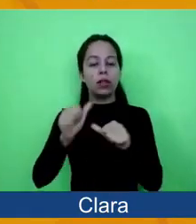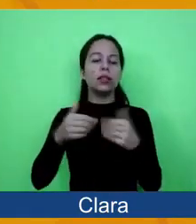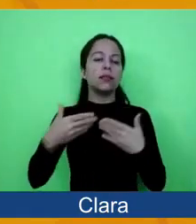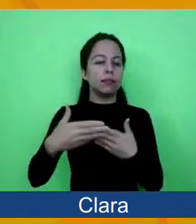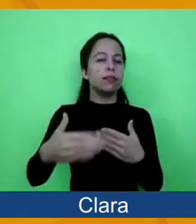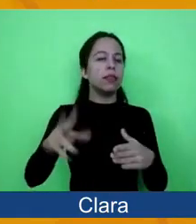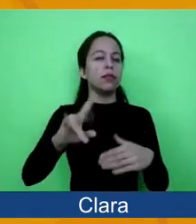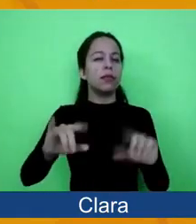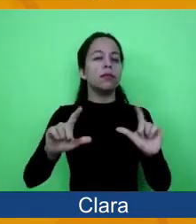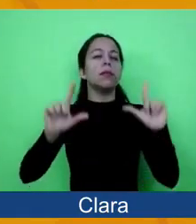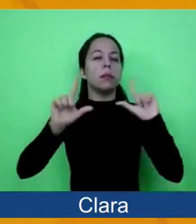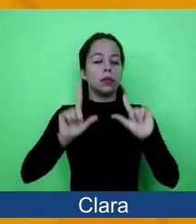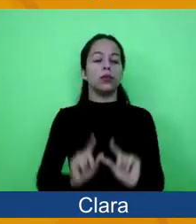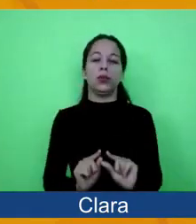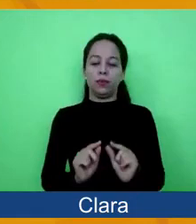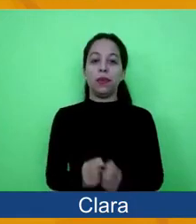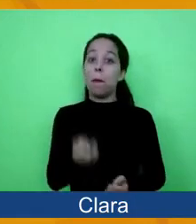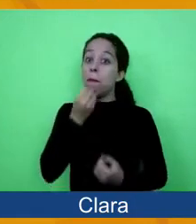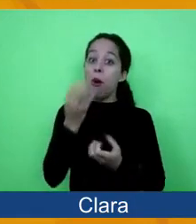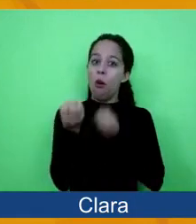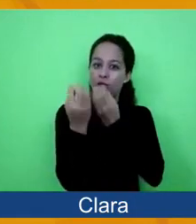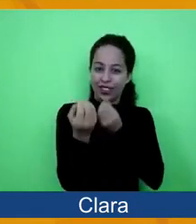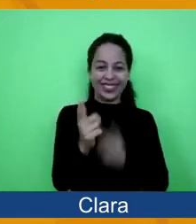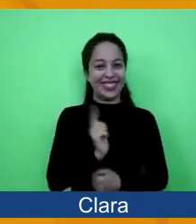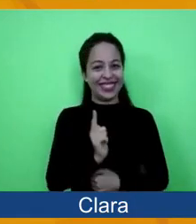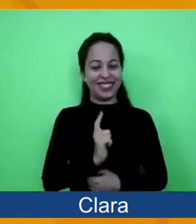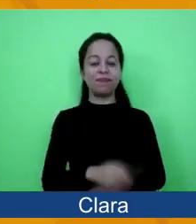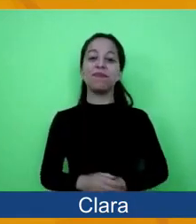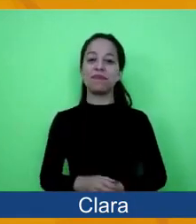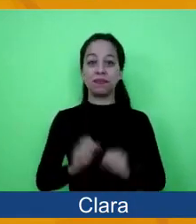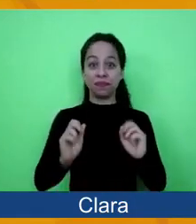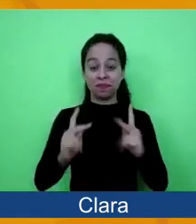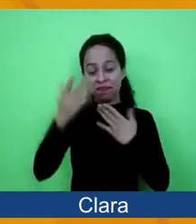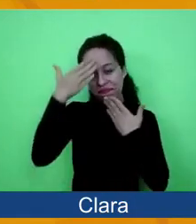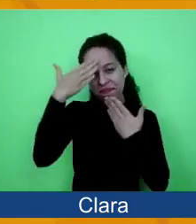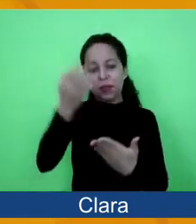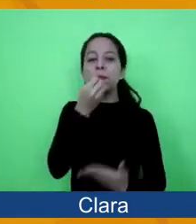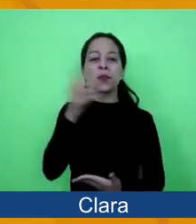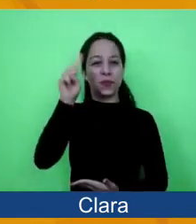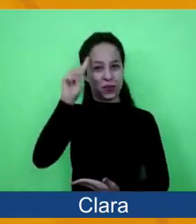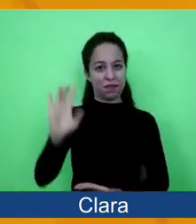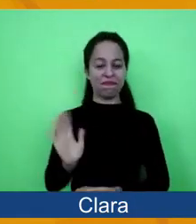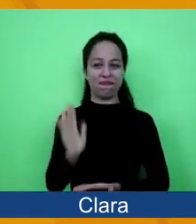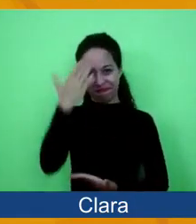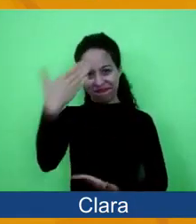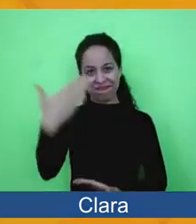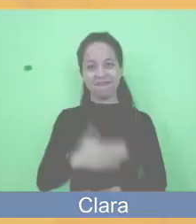notícias realmente estão chegando. Tá bom, pessoal? Agradeço a todos, bom dia, muito obrigado.